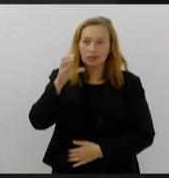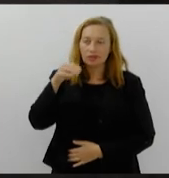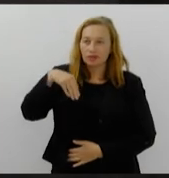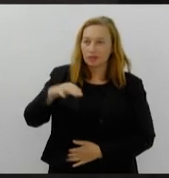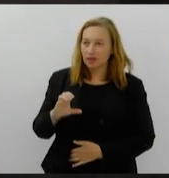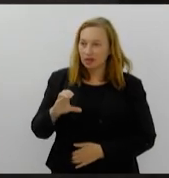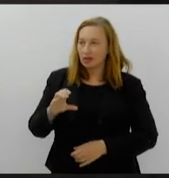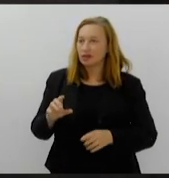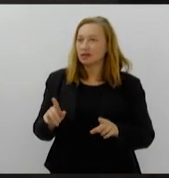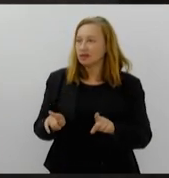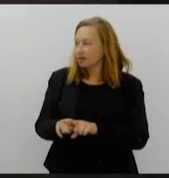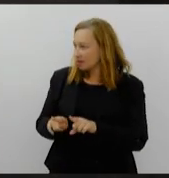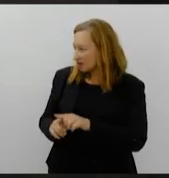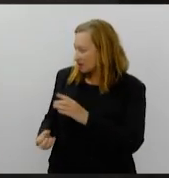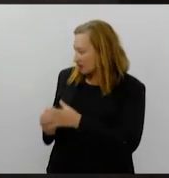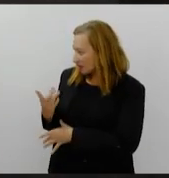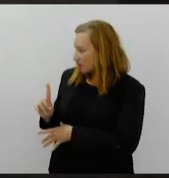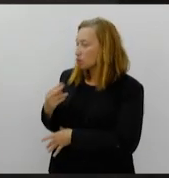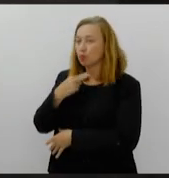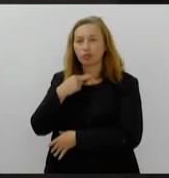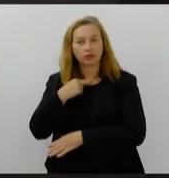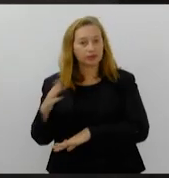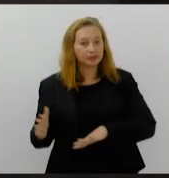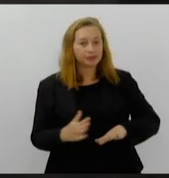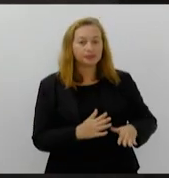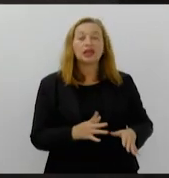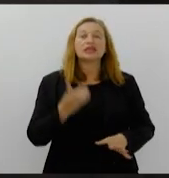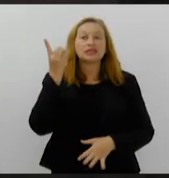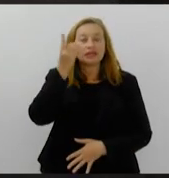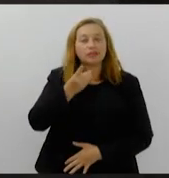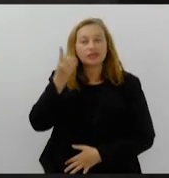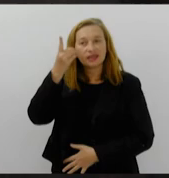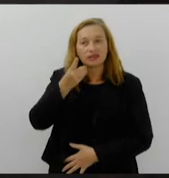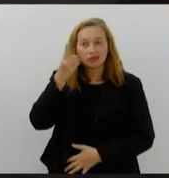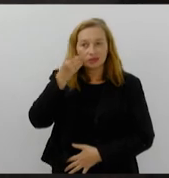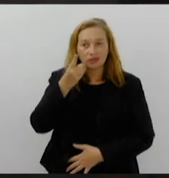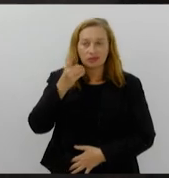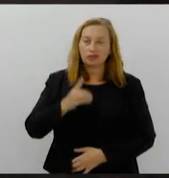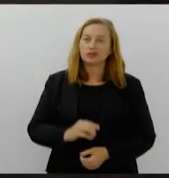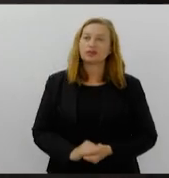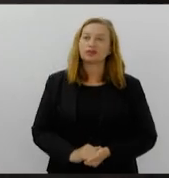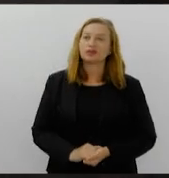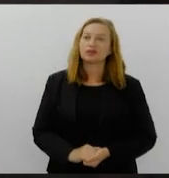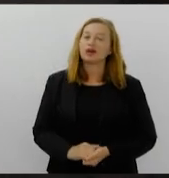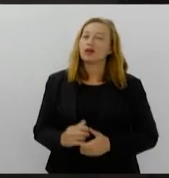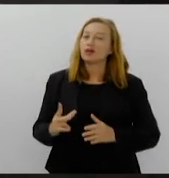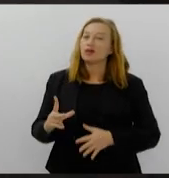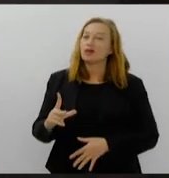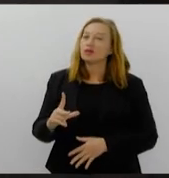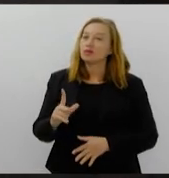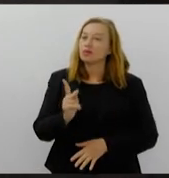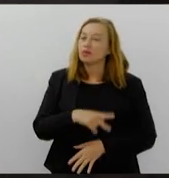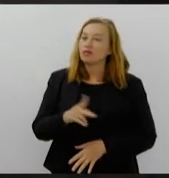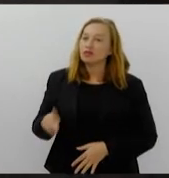É autor também, né? Não pode. Deputado professor